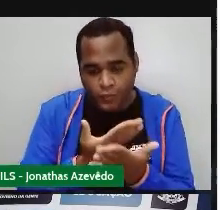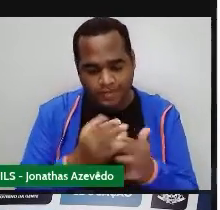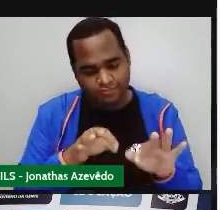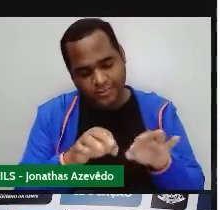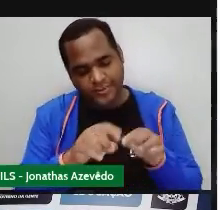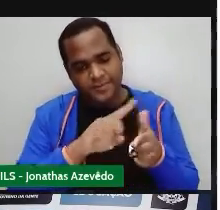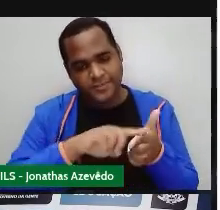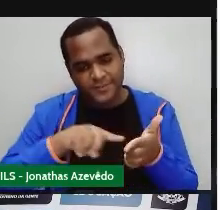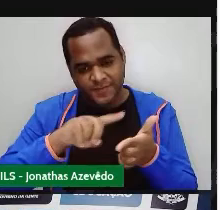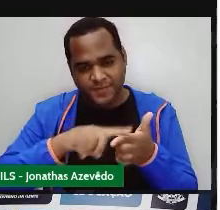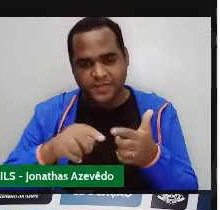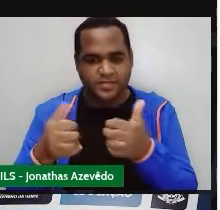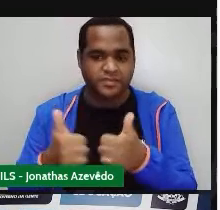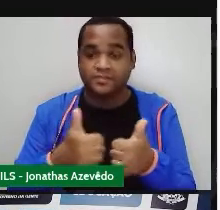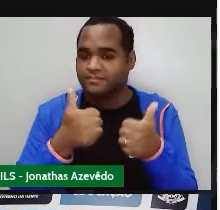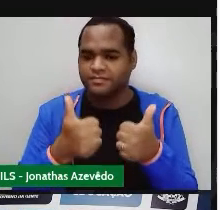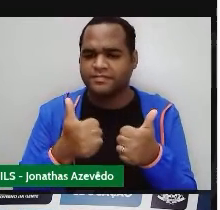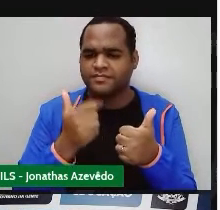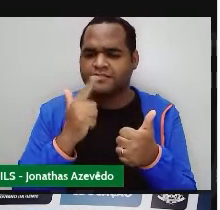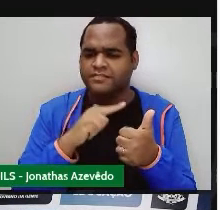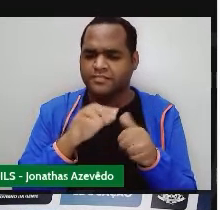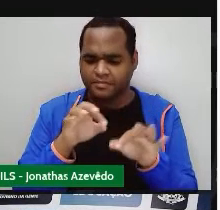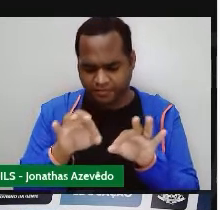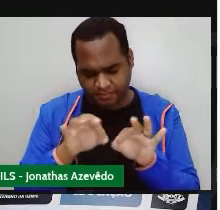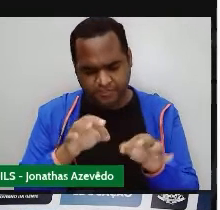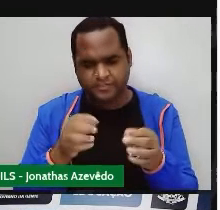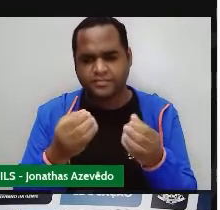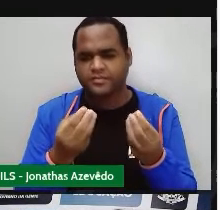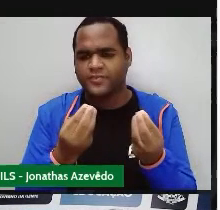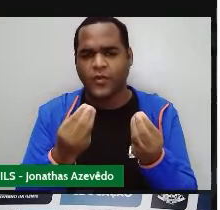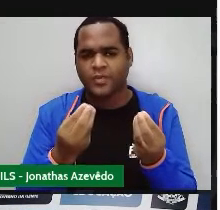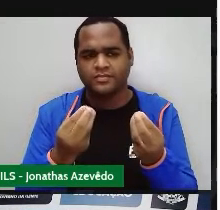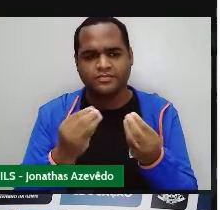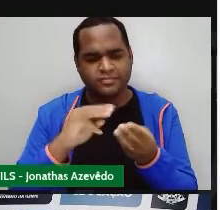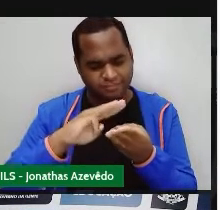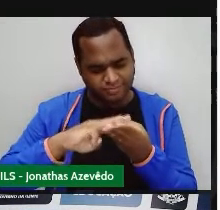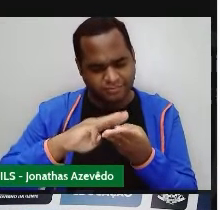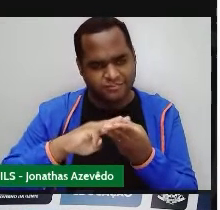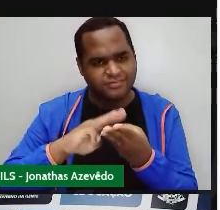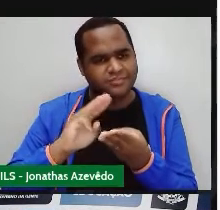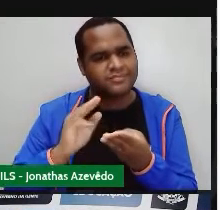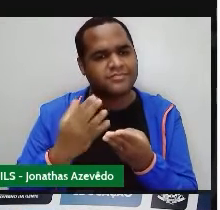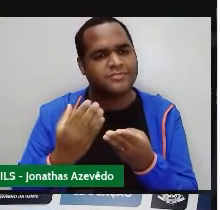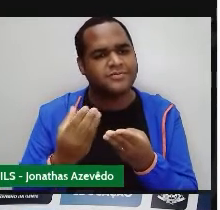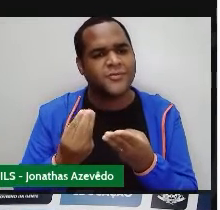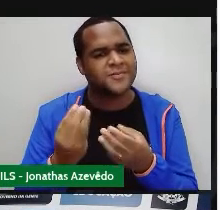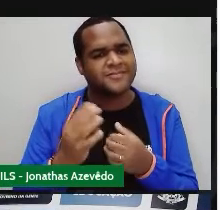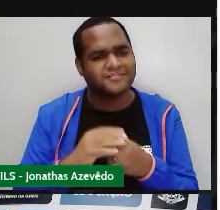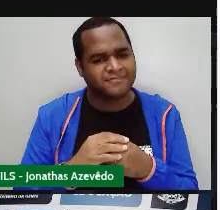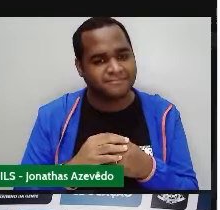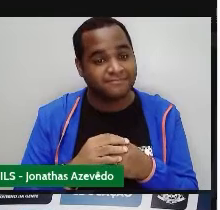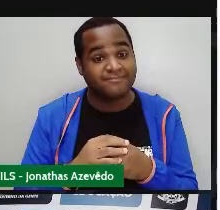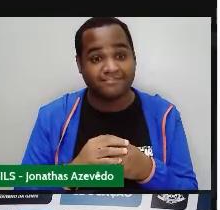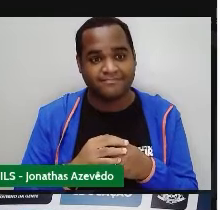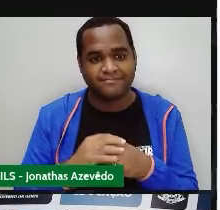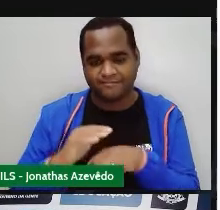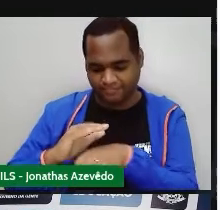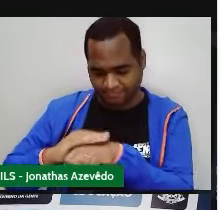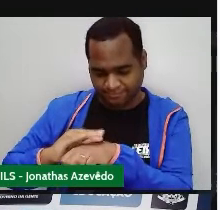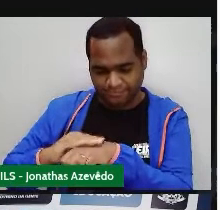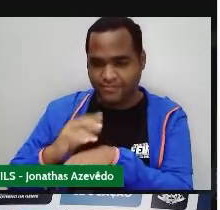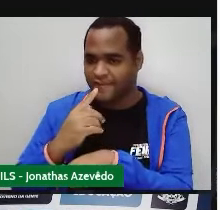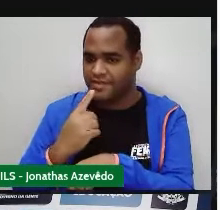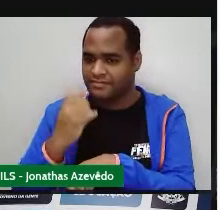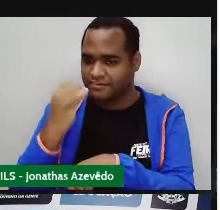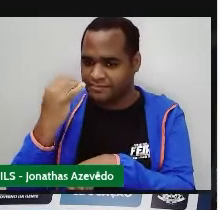resolver problemas como é que se resolve um problema em matemática bom Quem disse isso